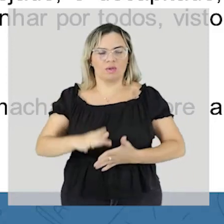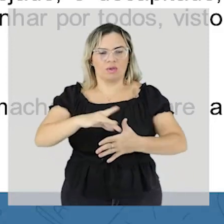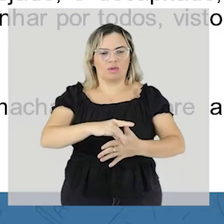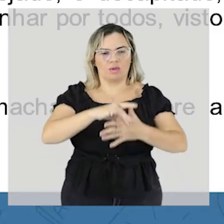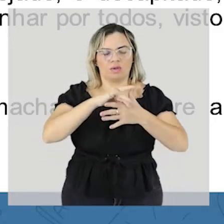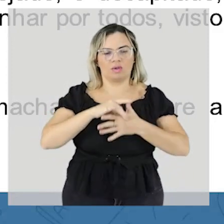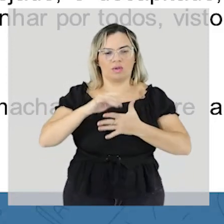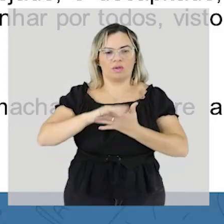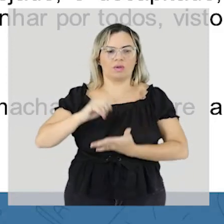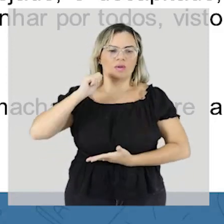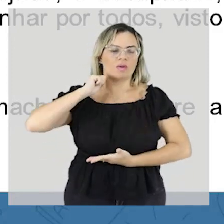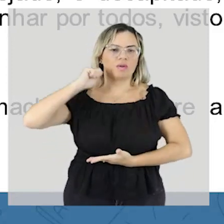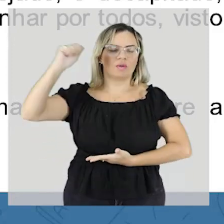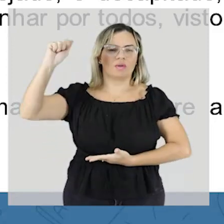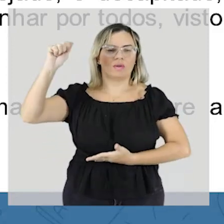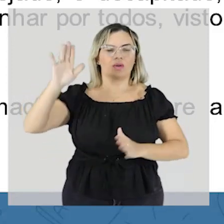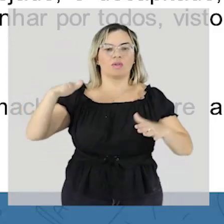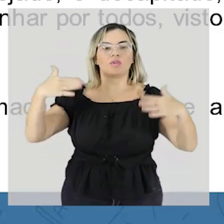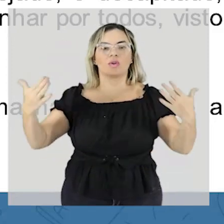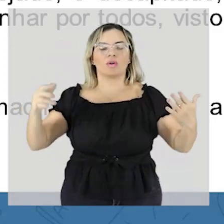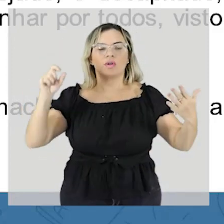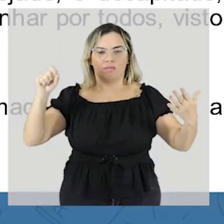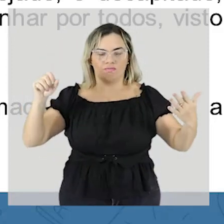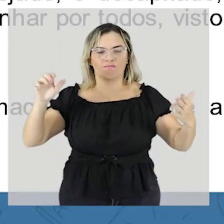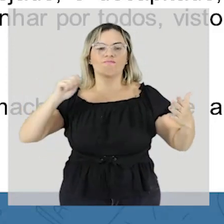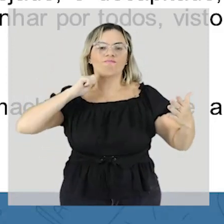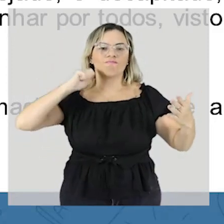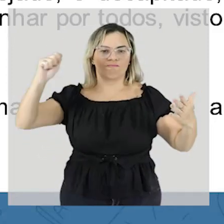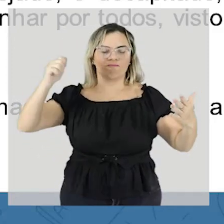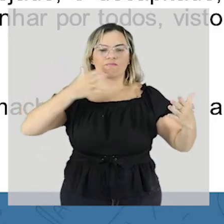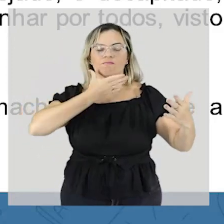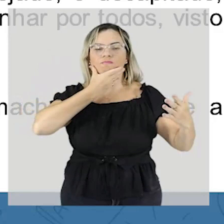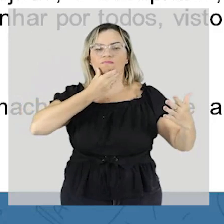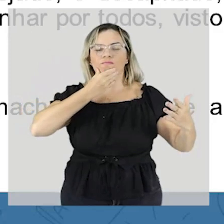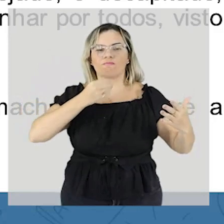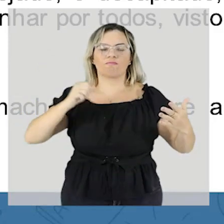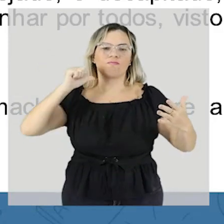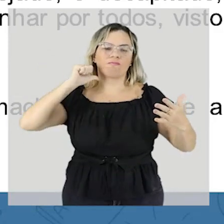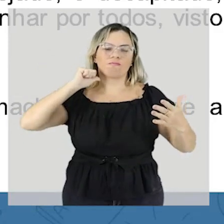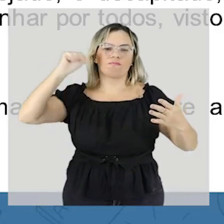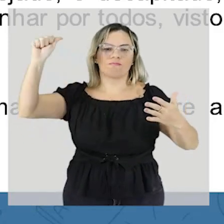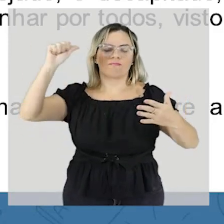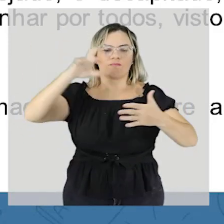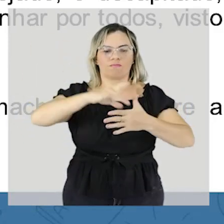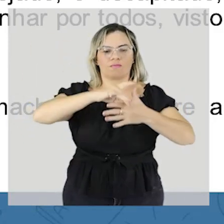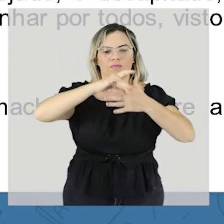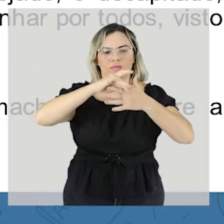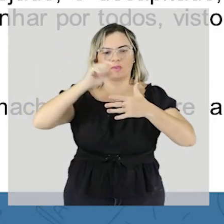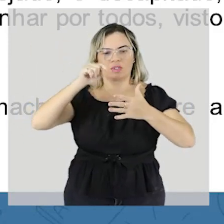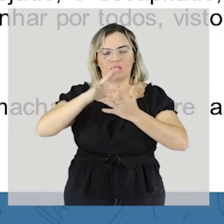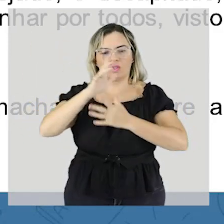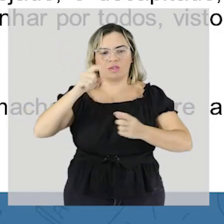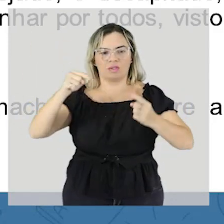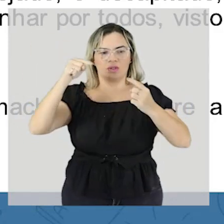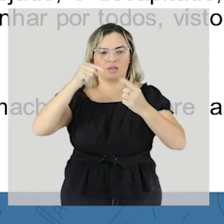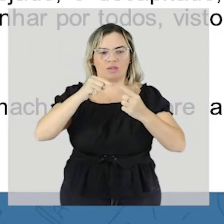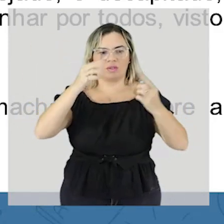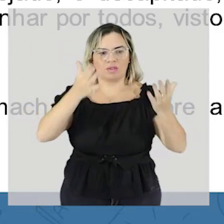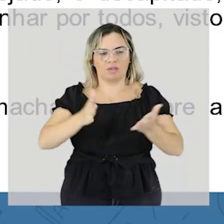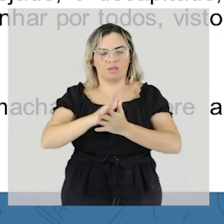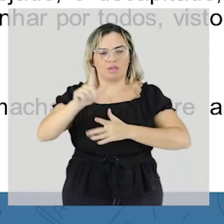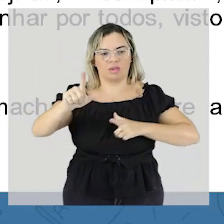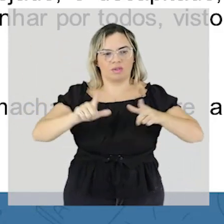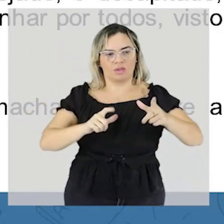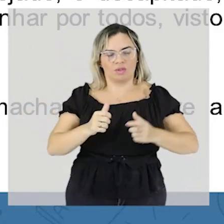Xavier, e aqui nós estamos falando de quem? Tiradentes, que uma das funções de Tiradentes foi a de Alferes, né?